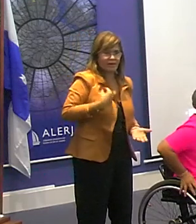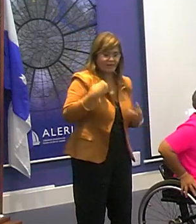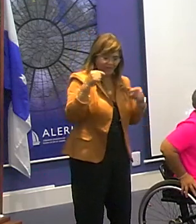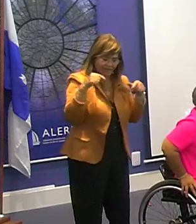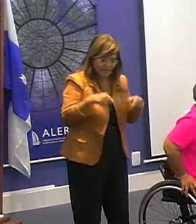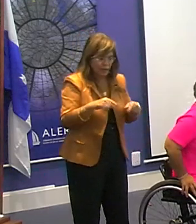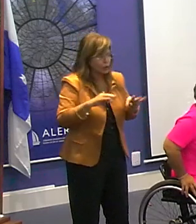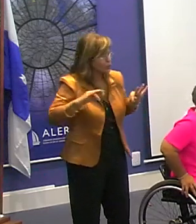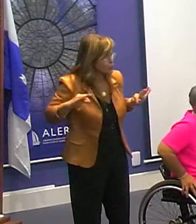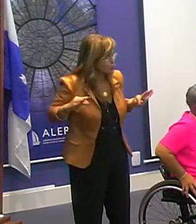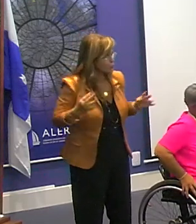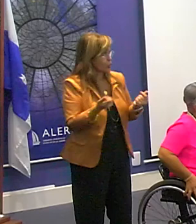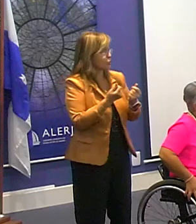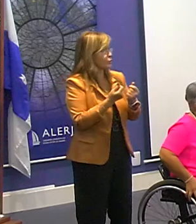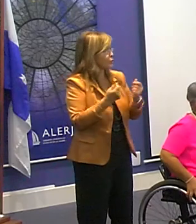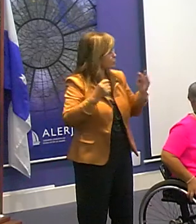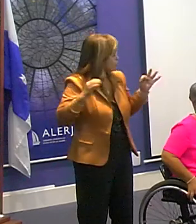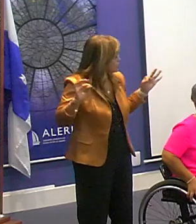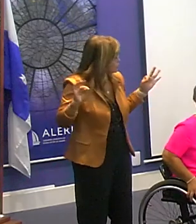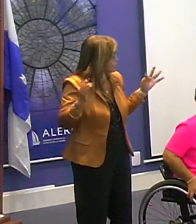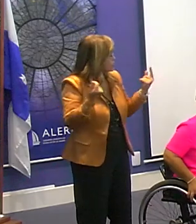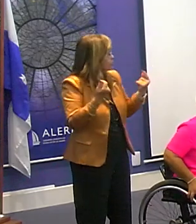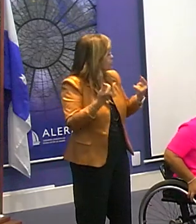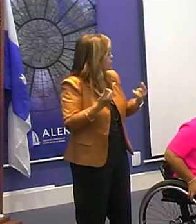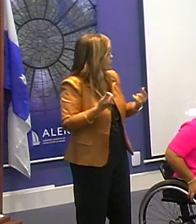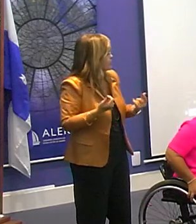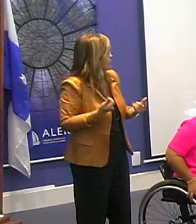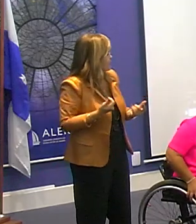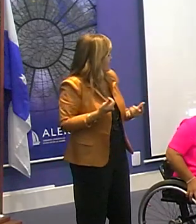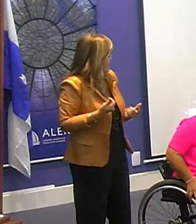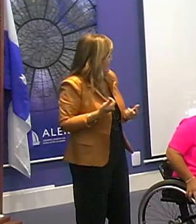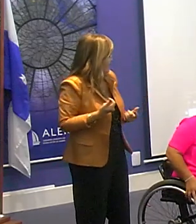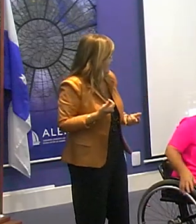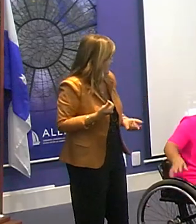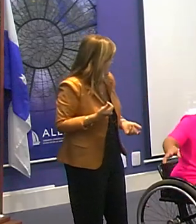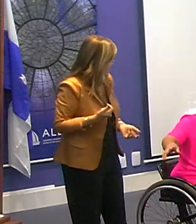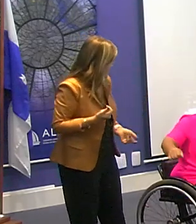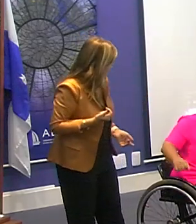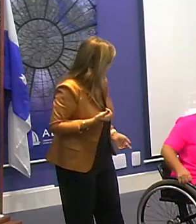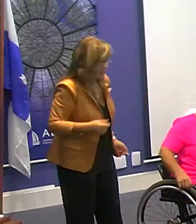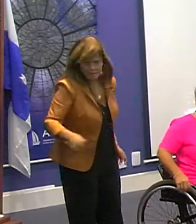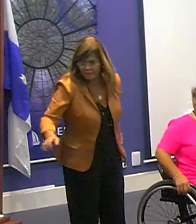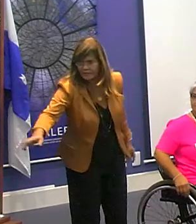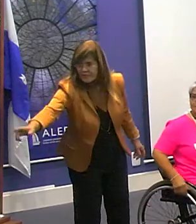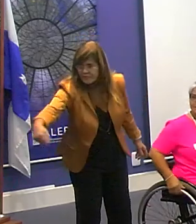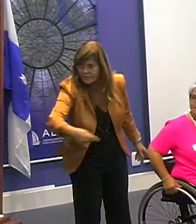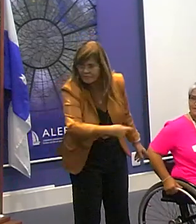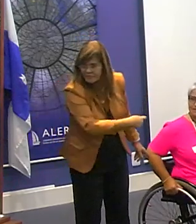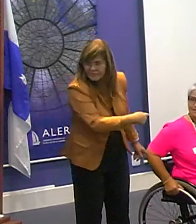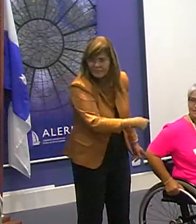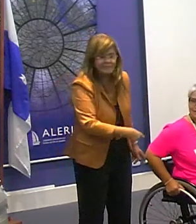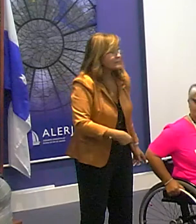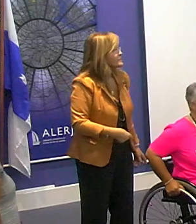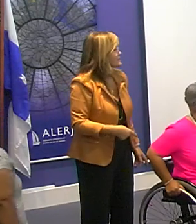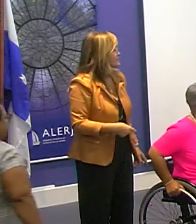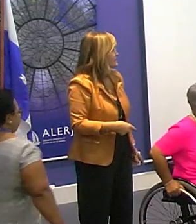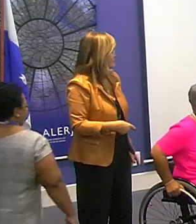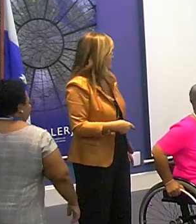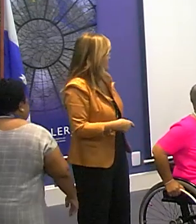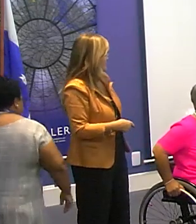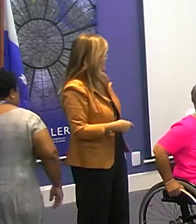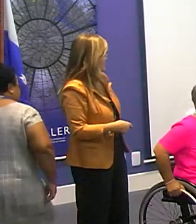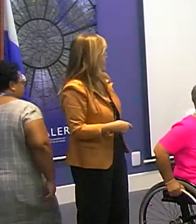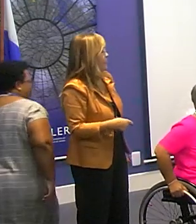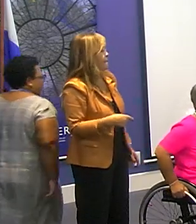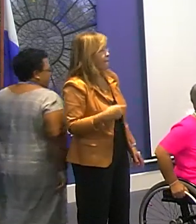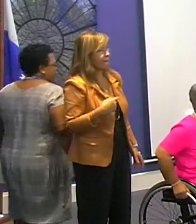eventos em que esteja falando de aposentado, idoso, pensionista, qualquer coisa. E